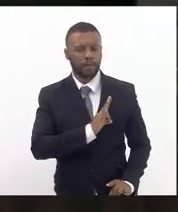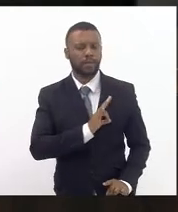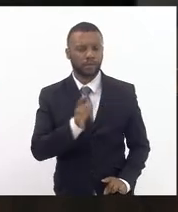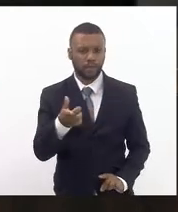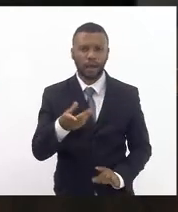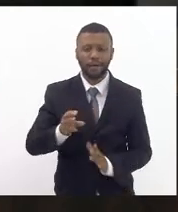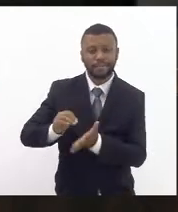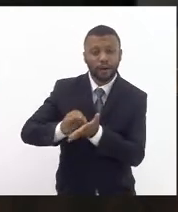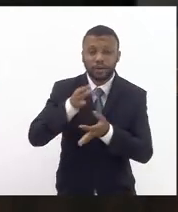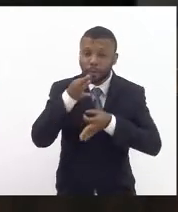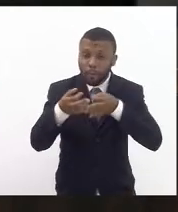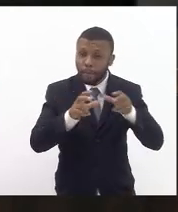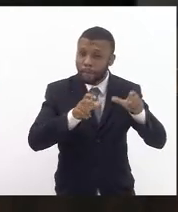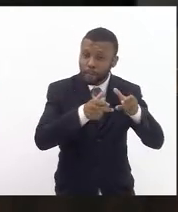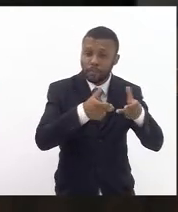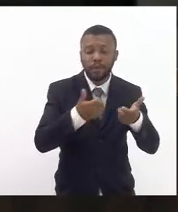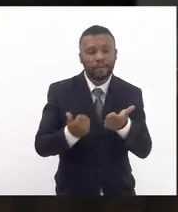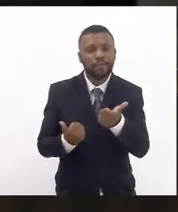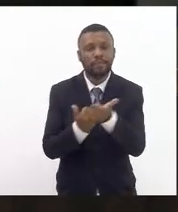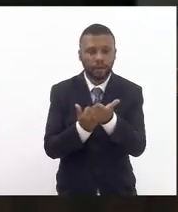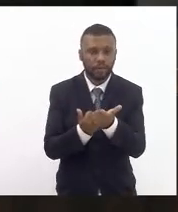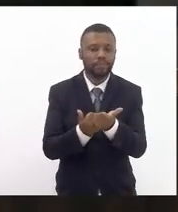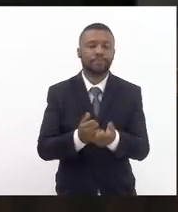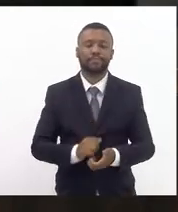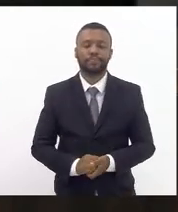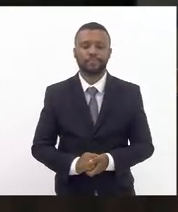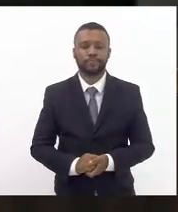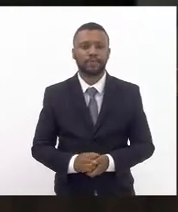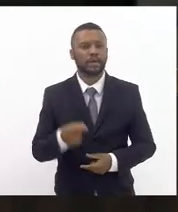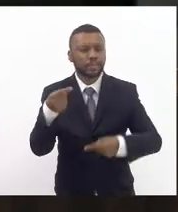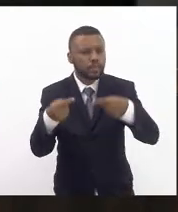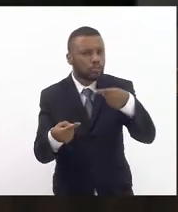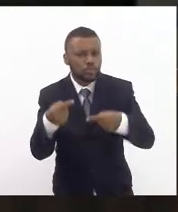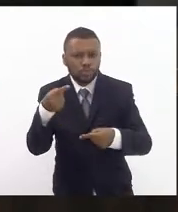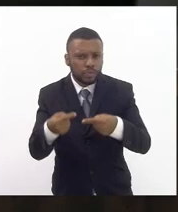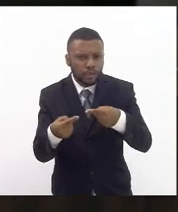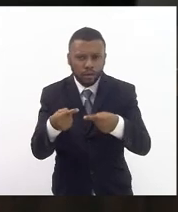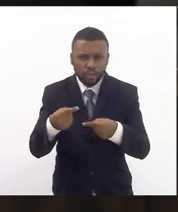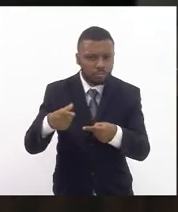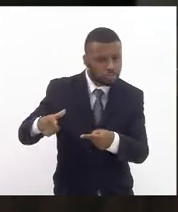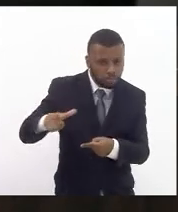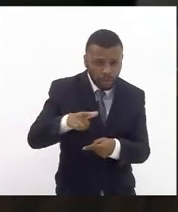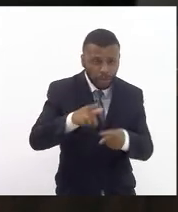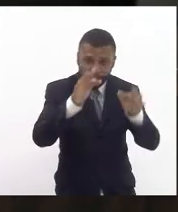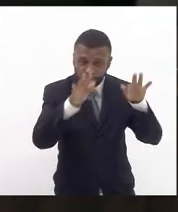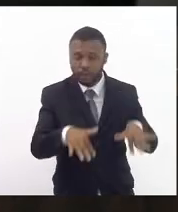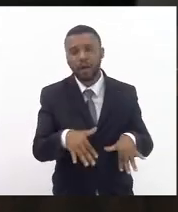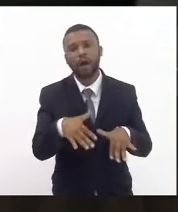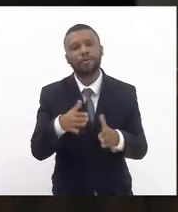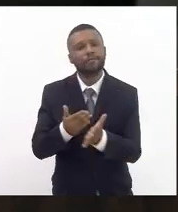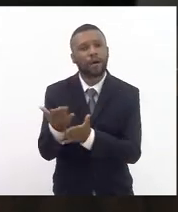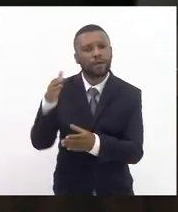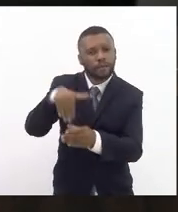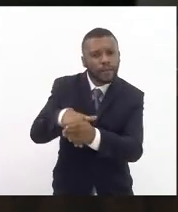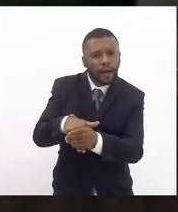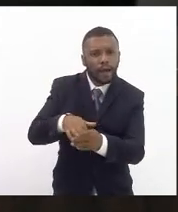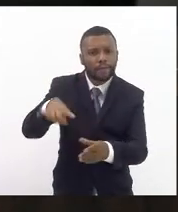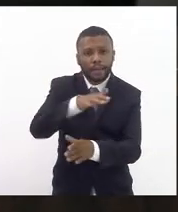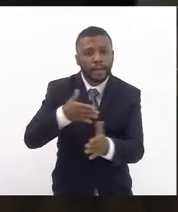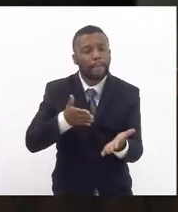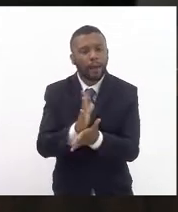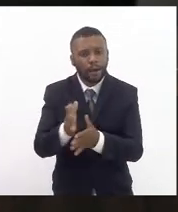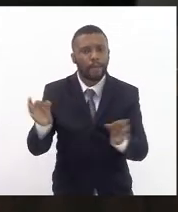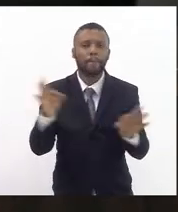Internas e Proposições Externas, favorável, deputado Rodrigo Amorim. Em discussão, não havendo quem queira discutir, encerrada a discussão, em votação, os senhores que aprovam, permaneçam como